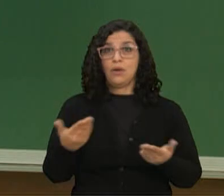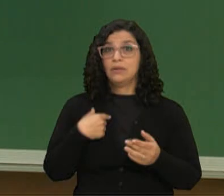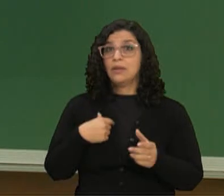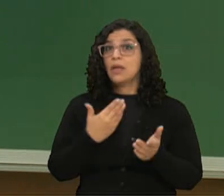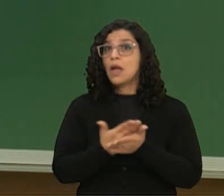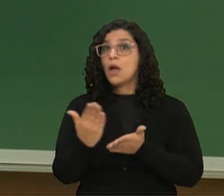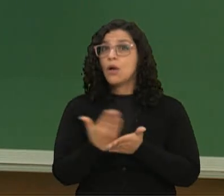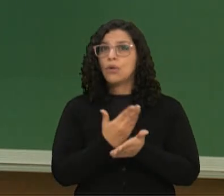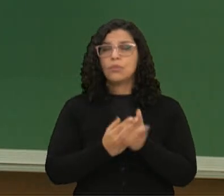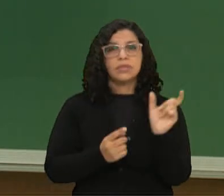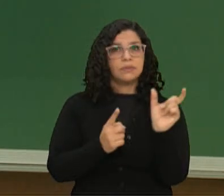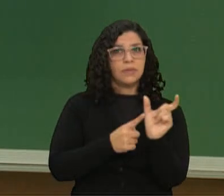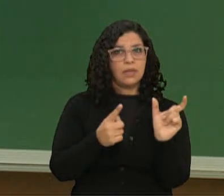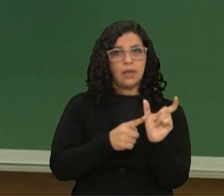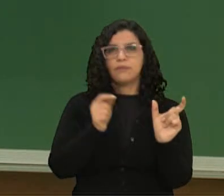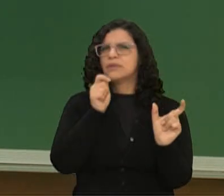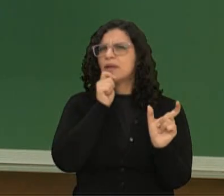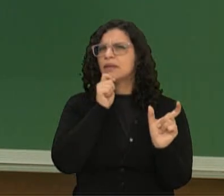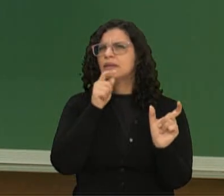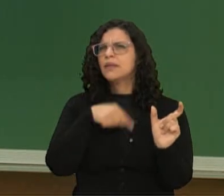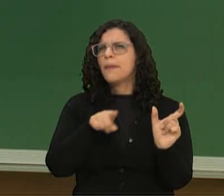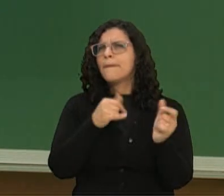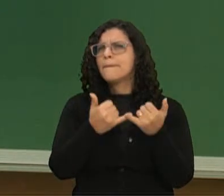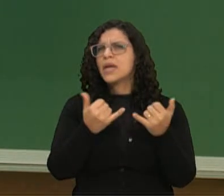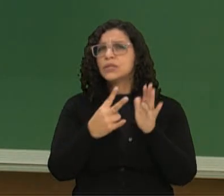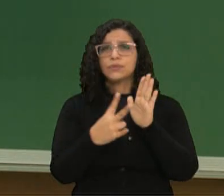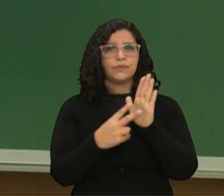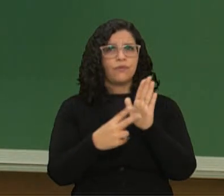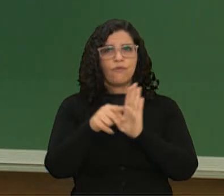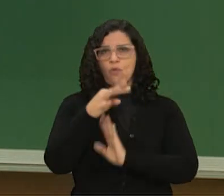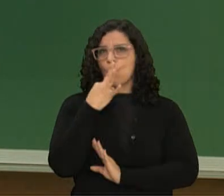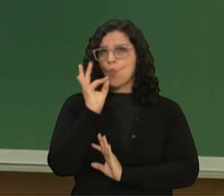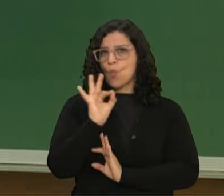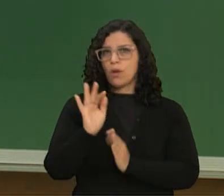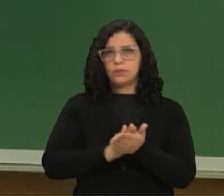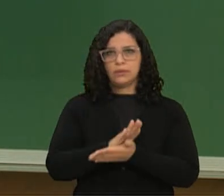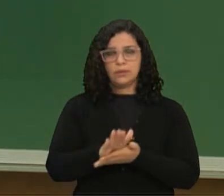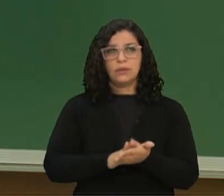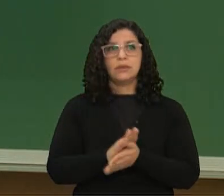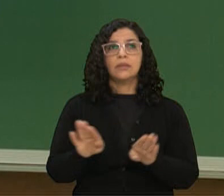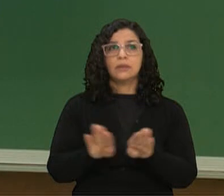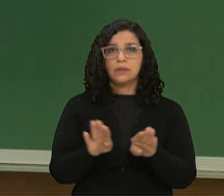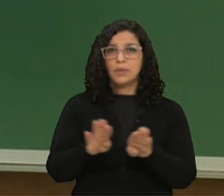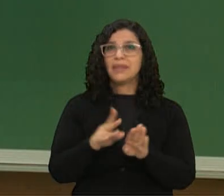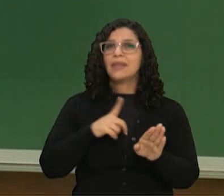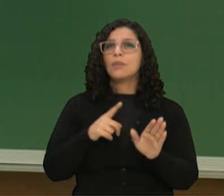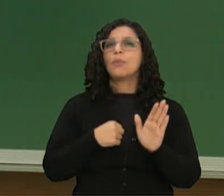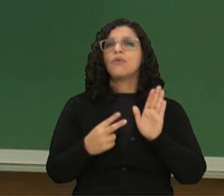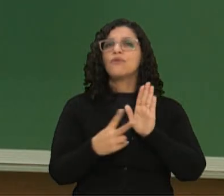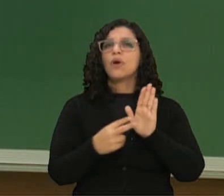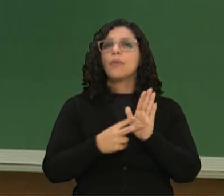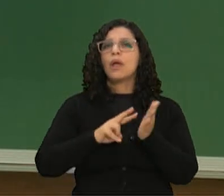aqui que talvez não faça parte ainda do vocabulário de vocês, eu trouxe ali a